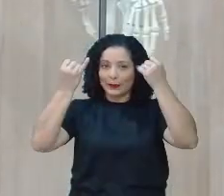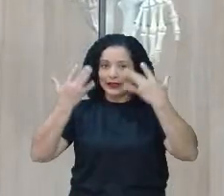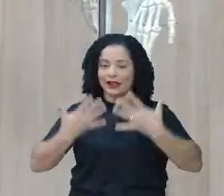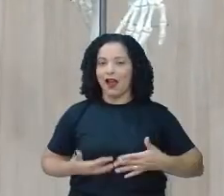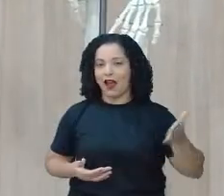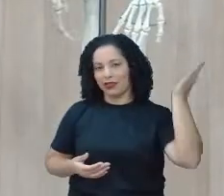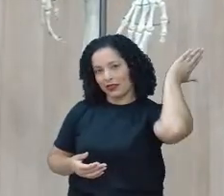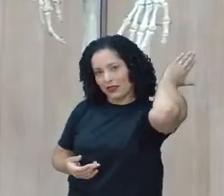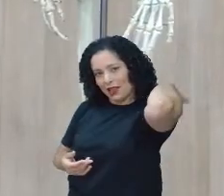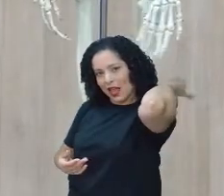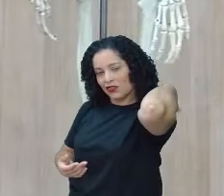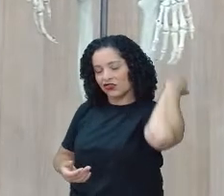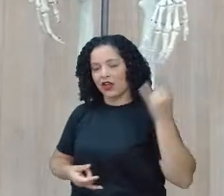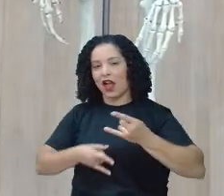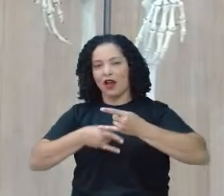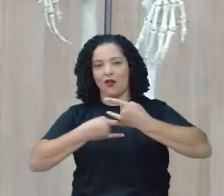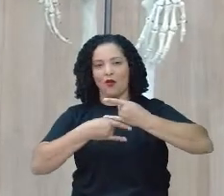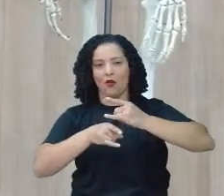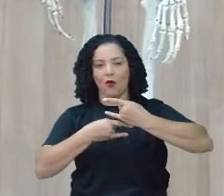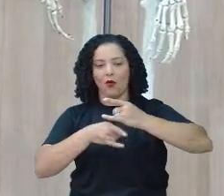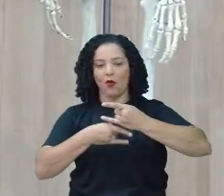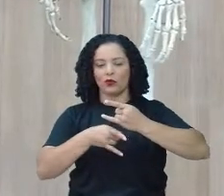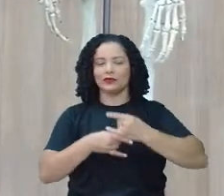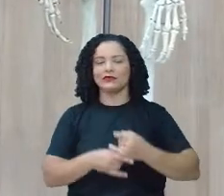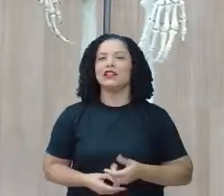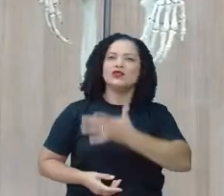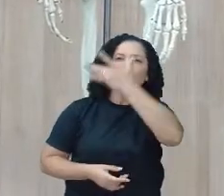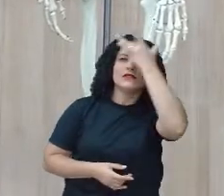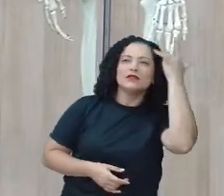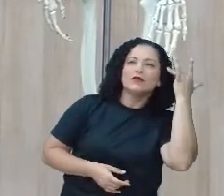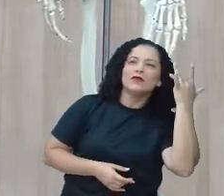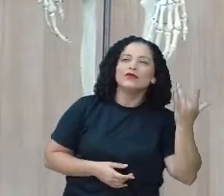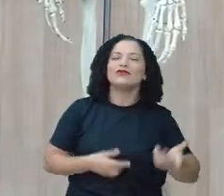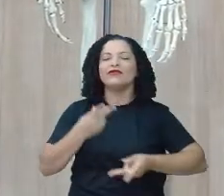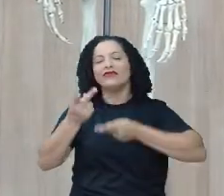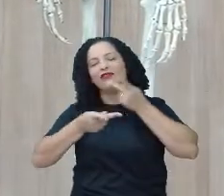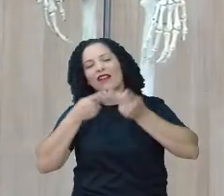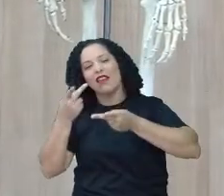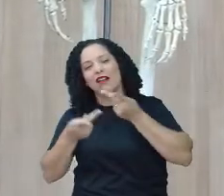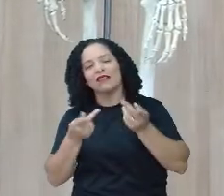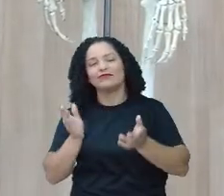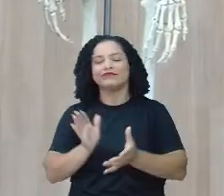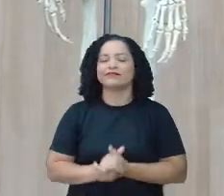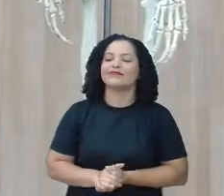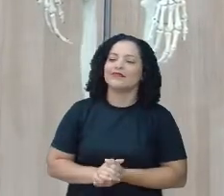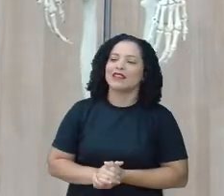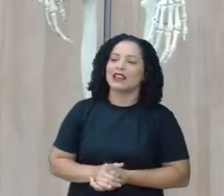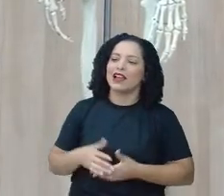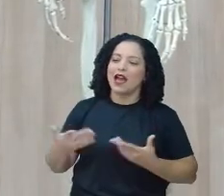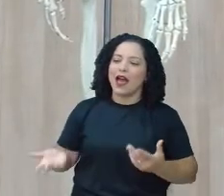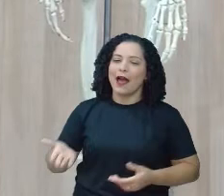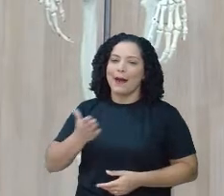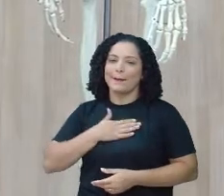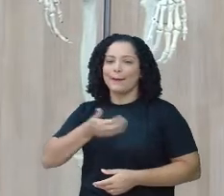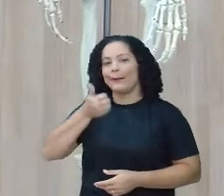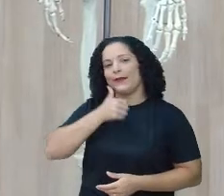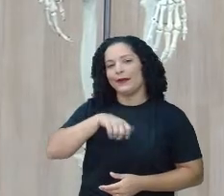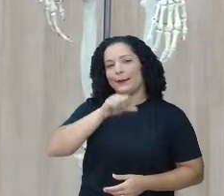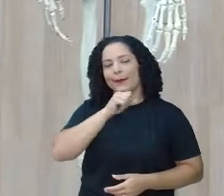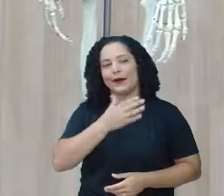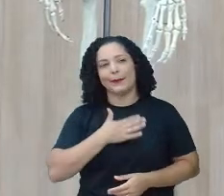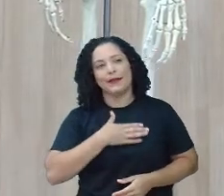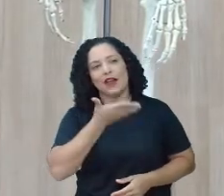Sempre eu percebo alunos dizendo assim, professora, eu não, minha mãe, minha avó, minha tia,